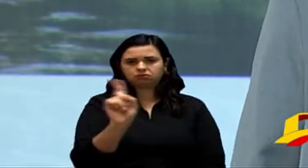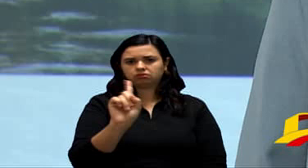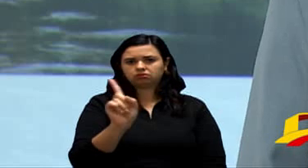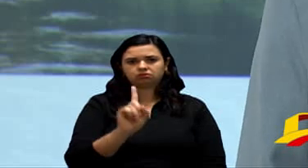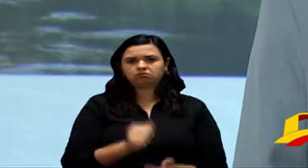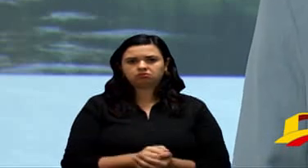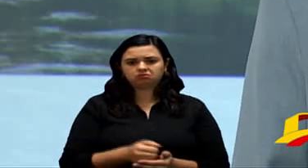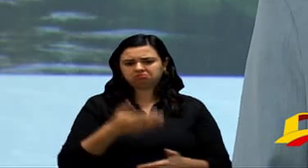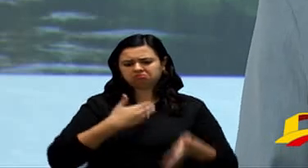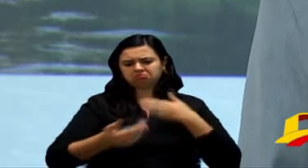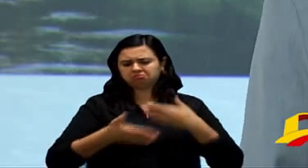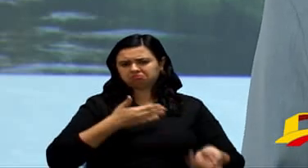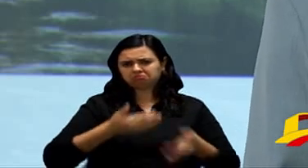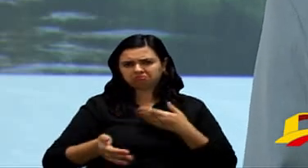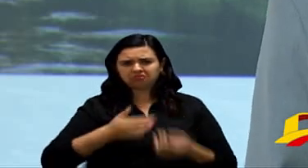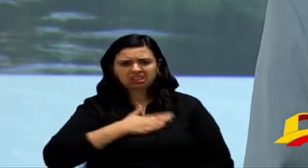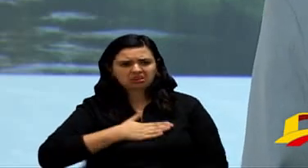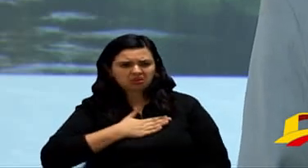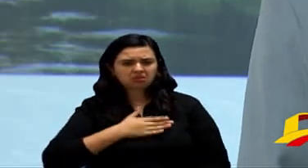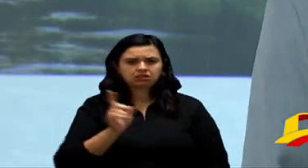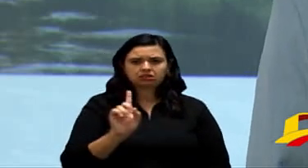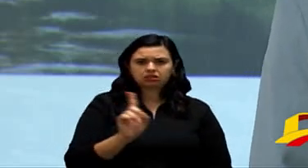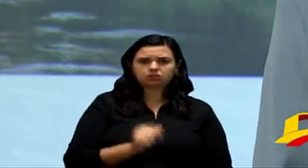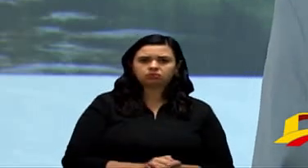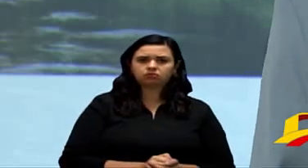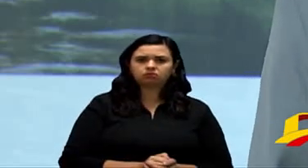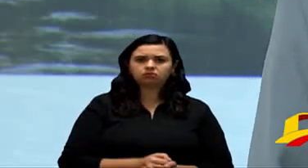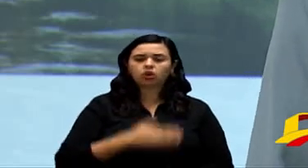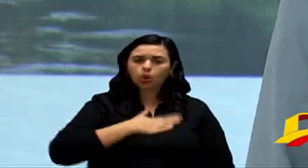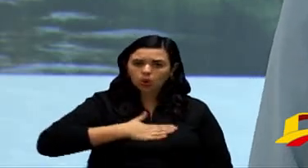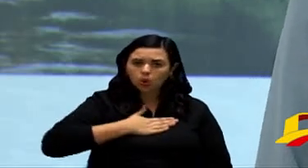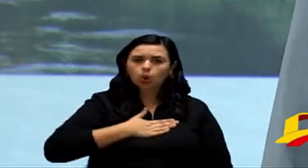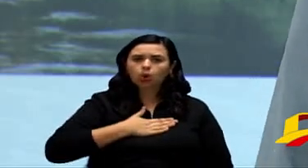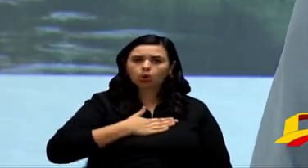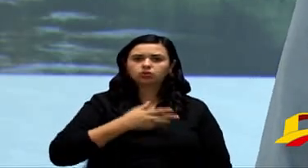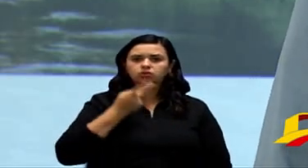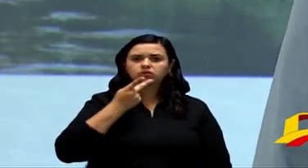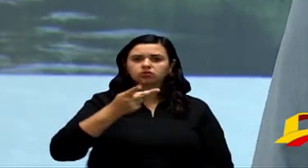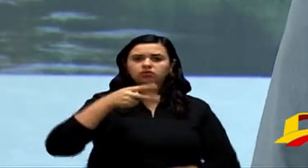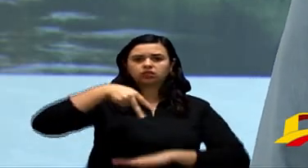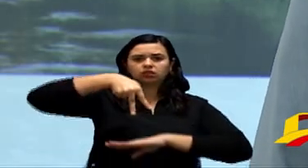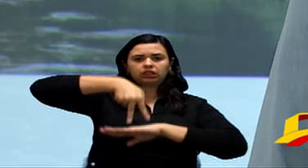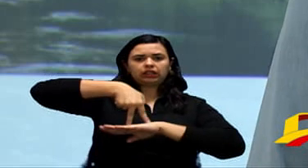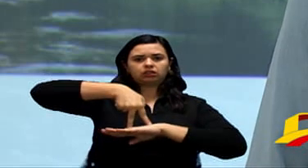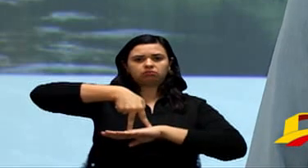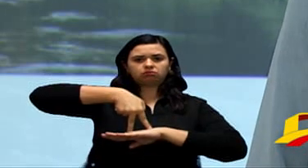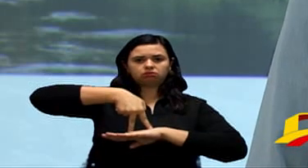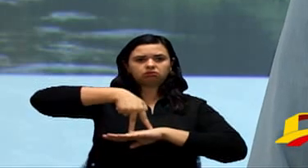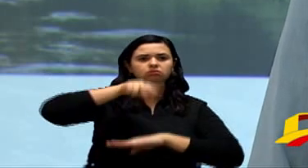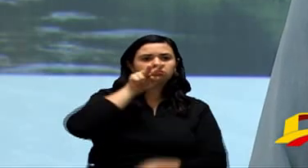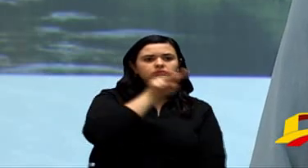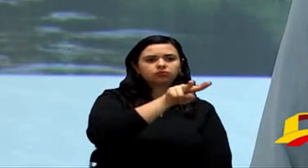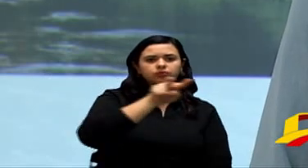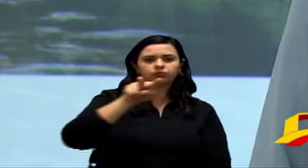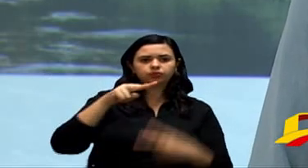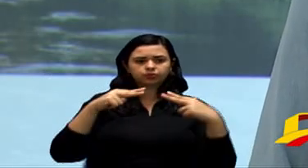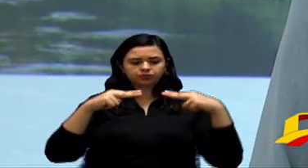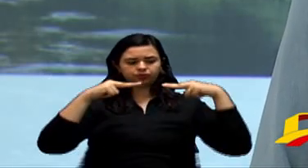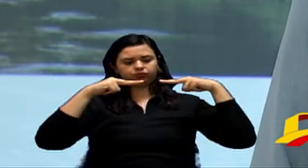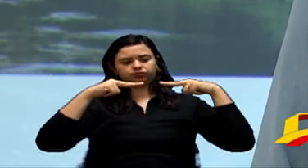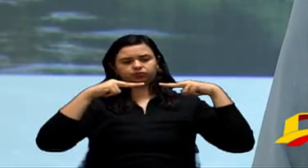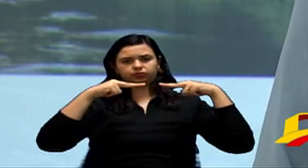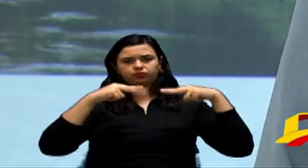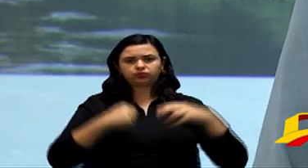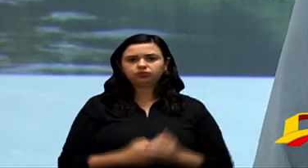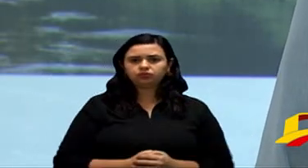e gosto de falar na Tribuna olhando nos olhos de quem está me ouvindo Se tem uma coisa que